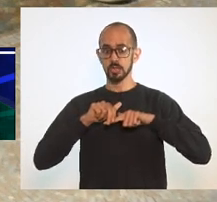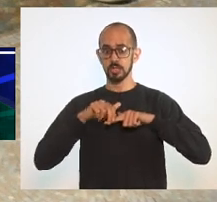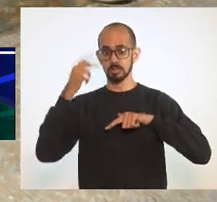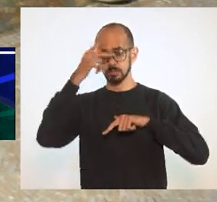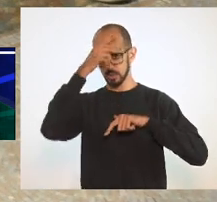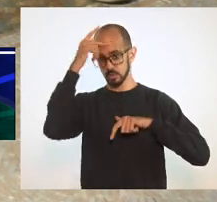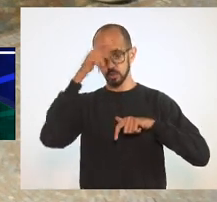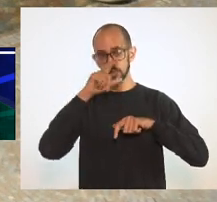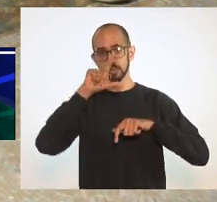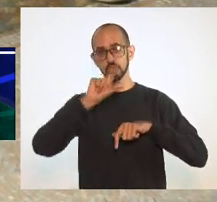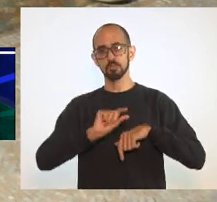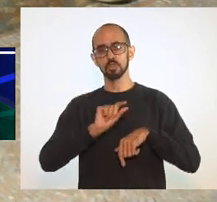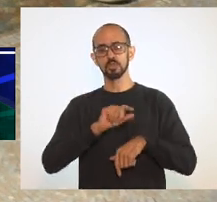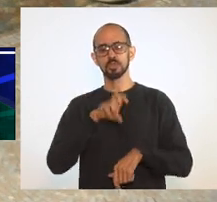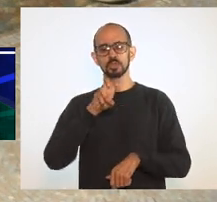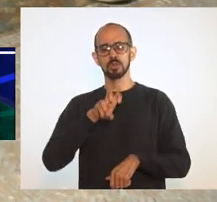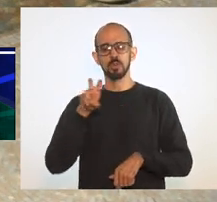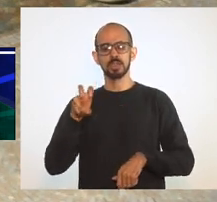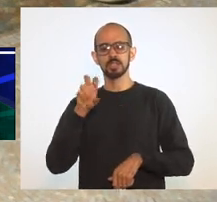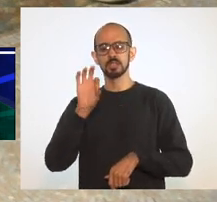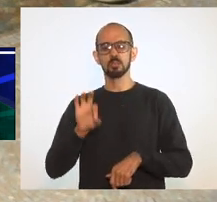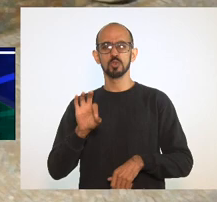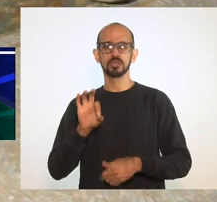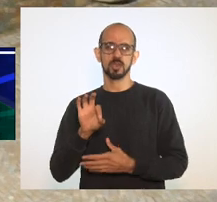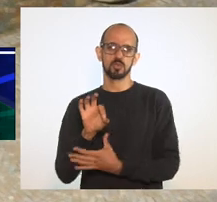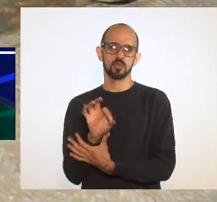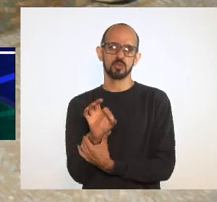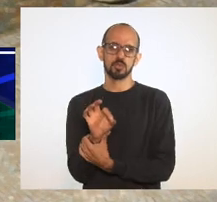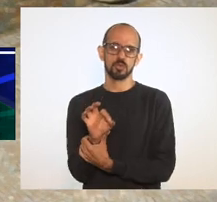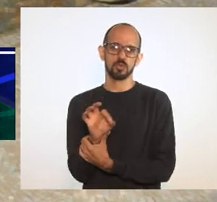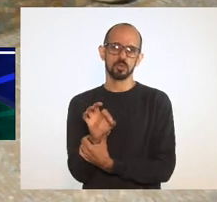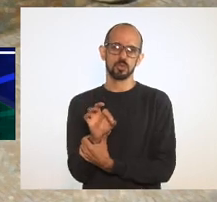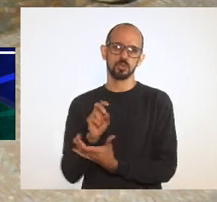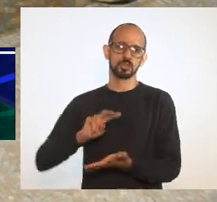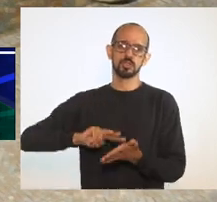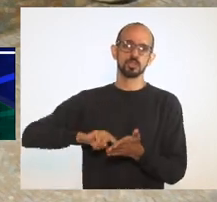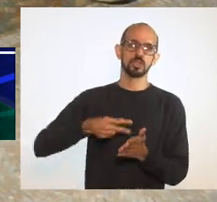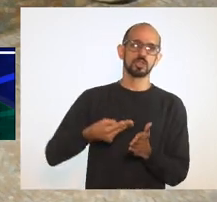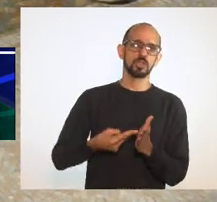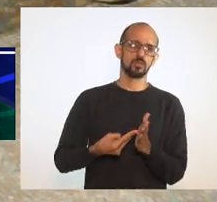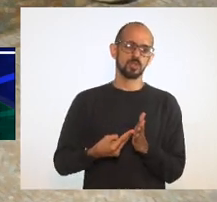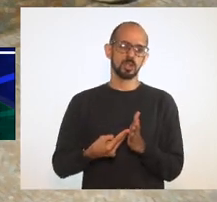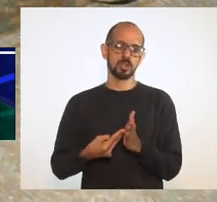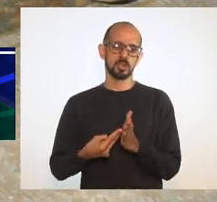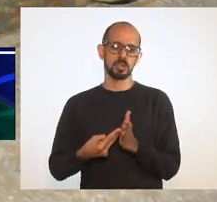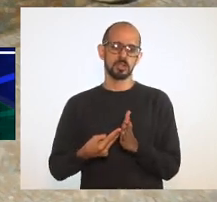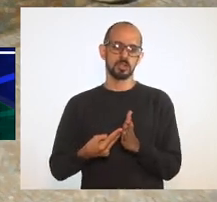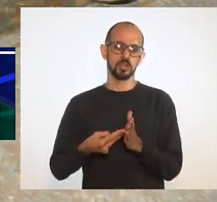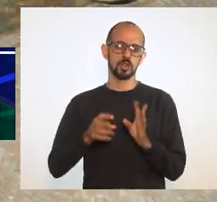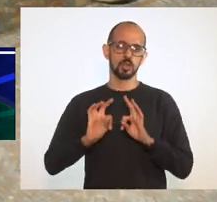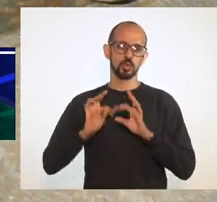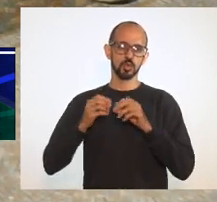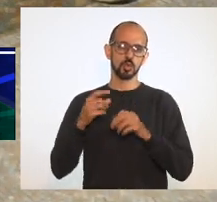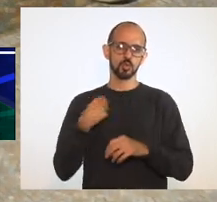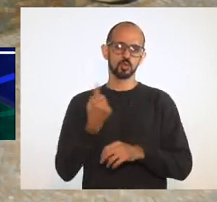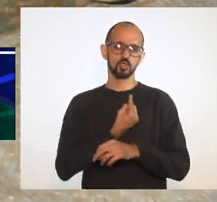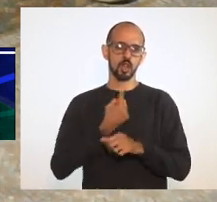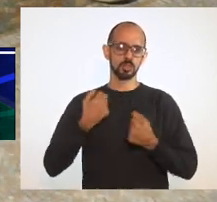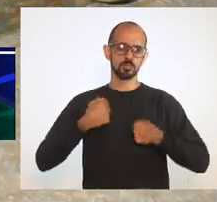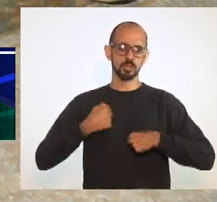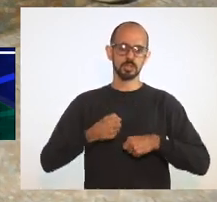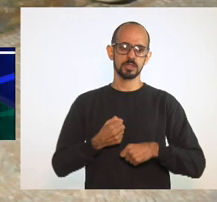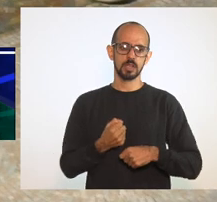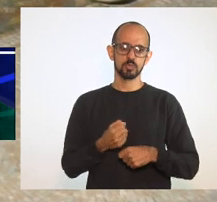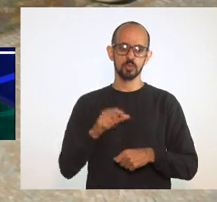reduzido 55%. Quer dizer, presidente, todos nós, cada um, temos que fazer um pouco.